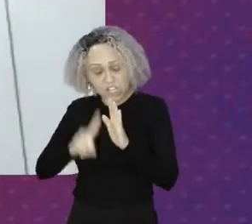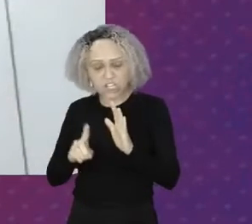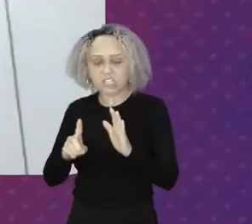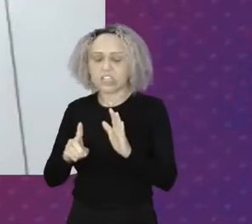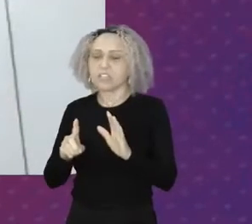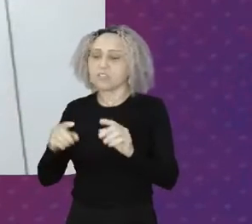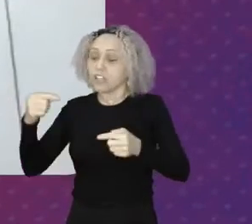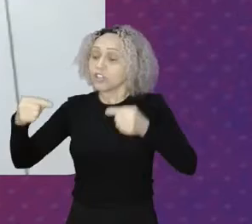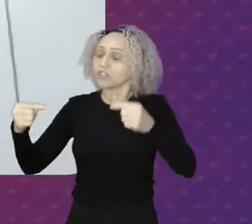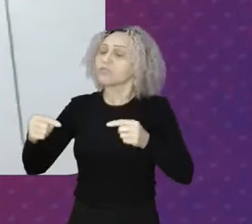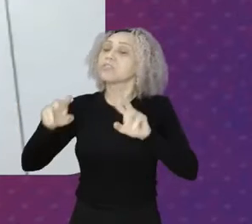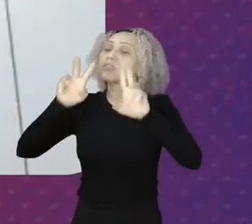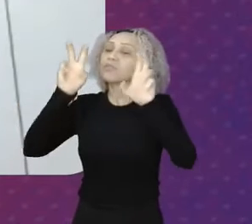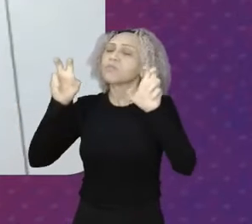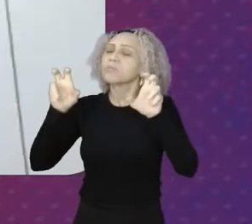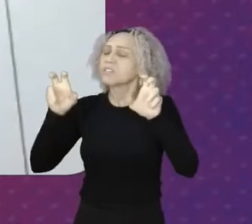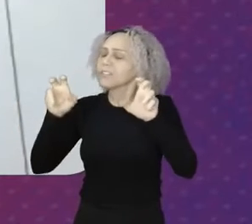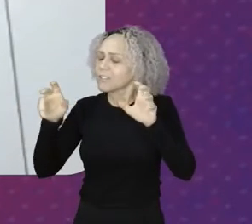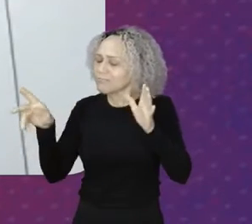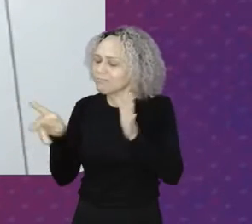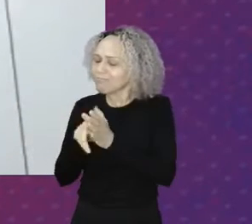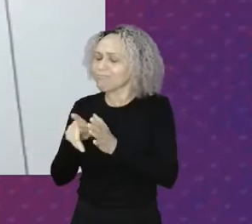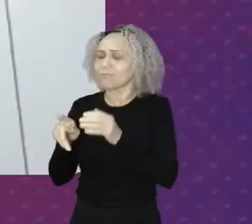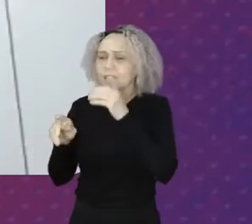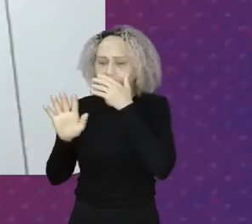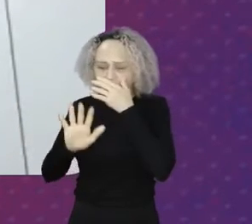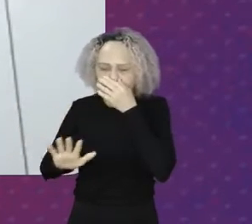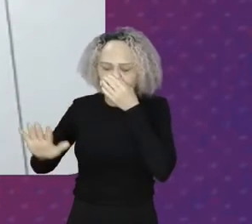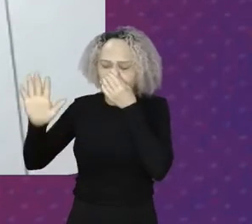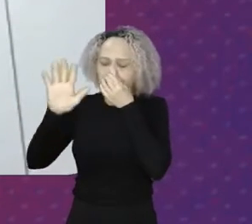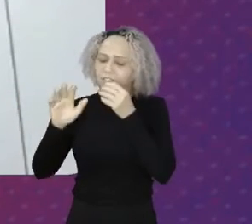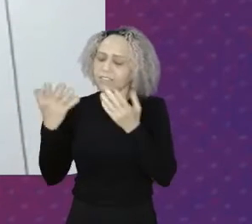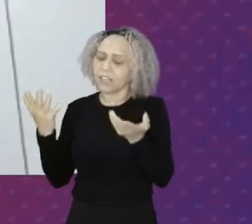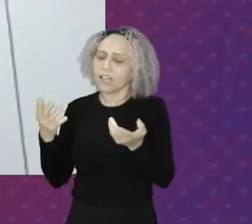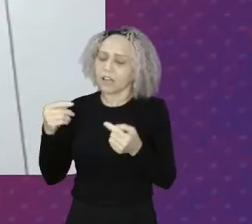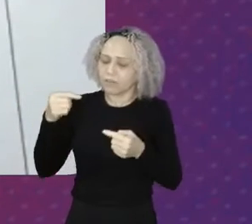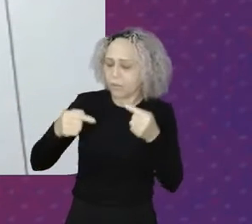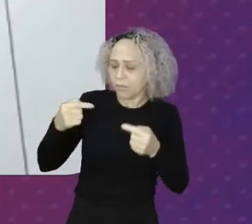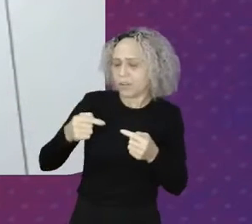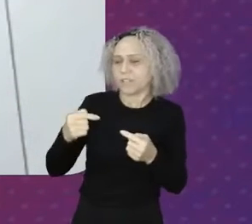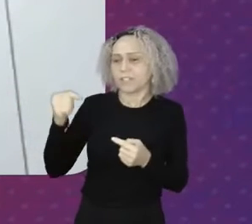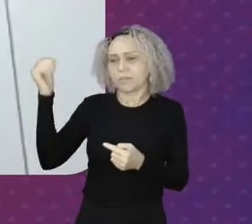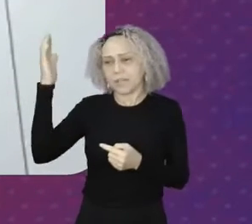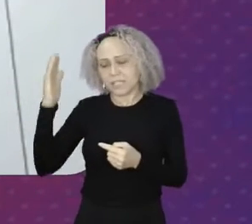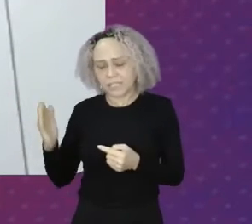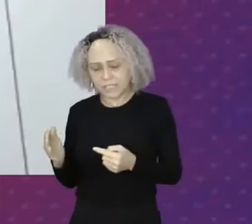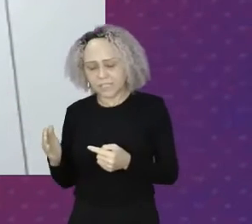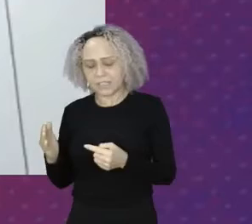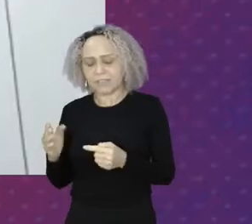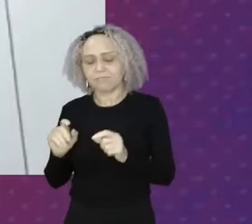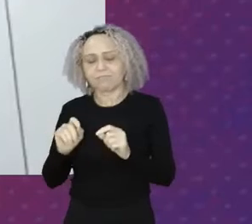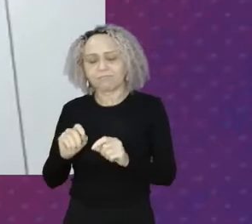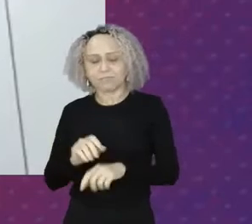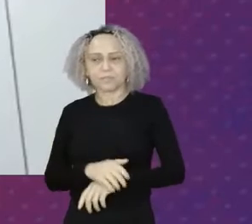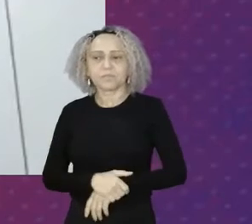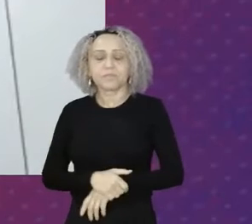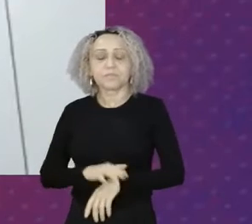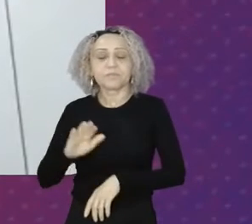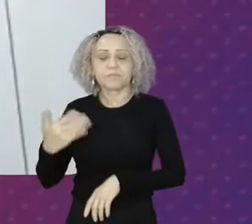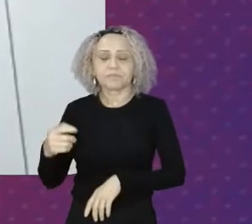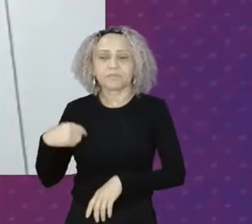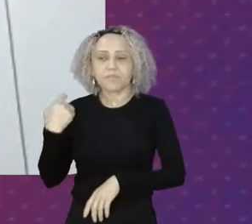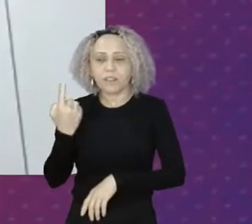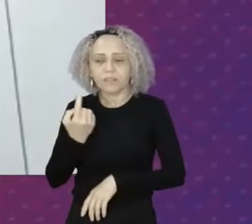grandes temas que conduzem a política brasileira, que conduzem aí a vida do povo brasileiro. Então, a